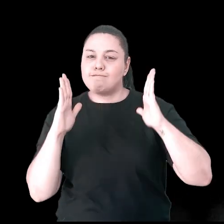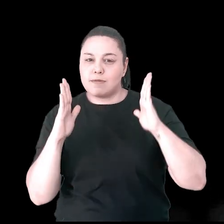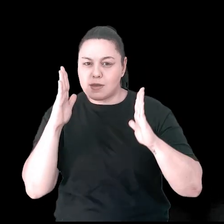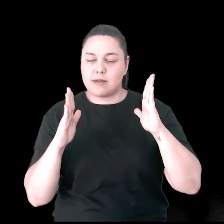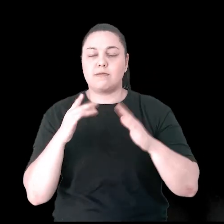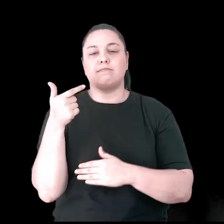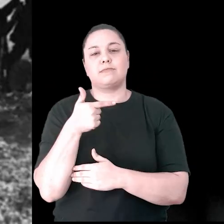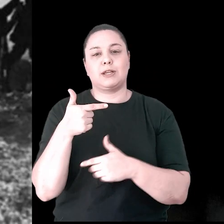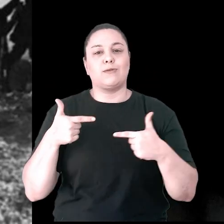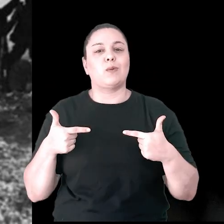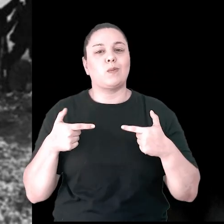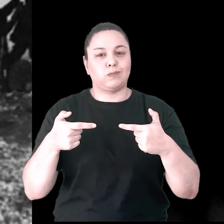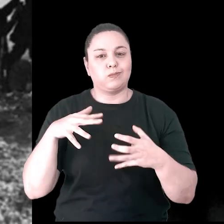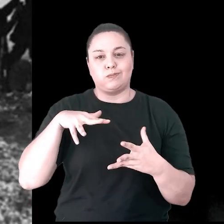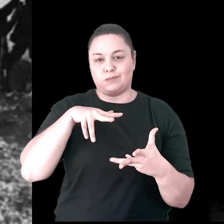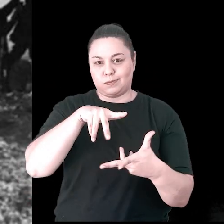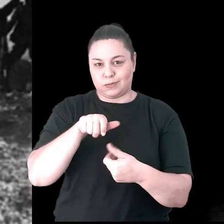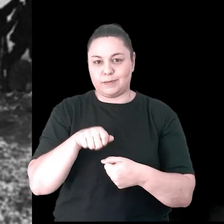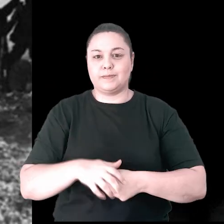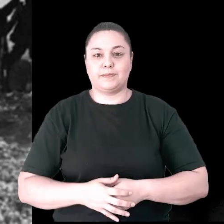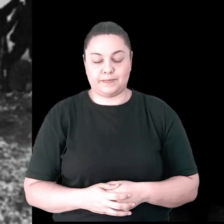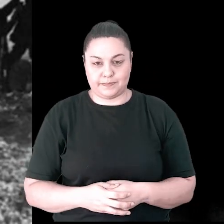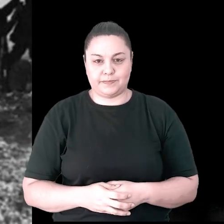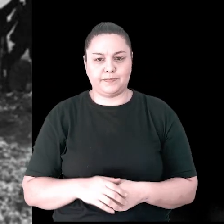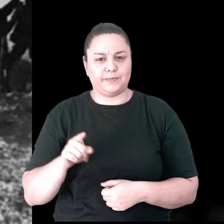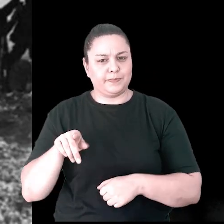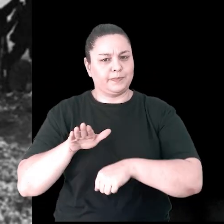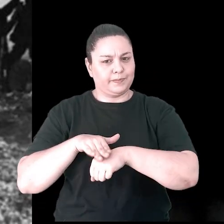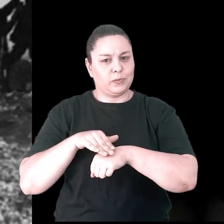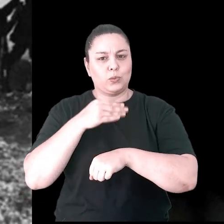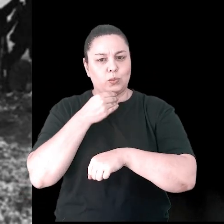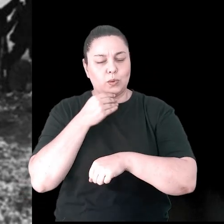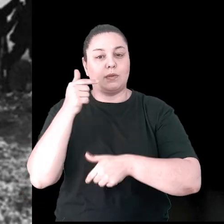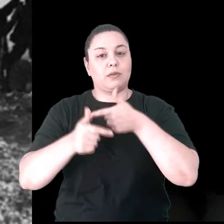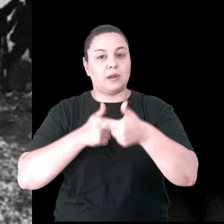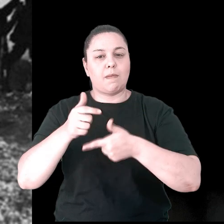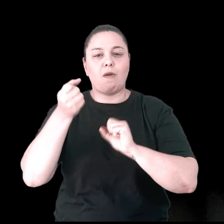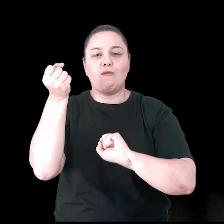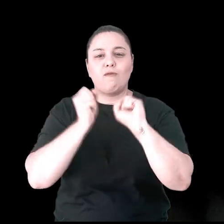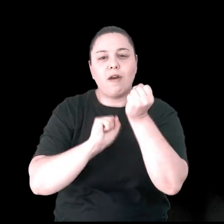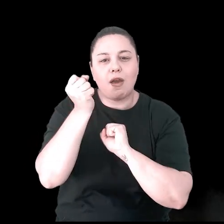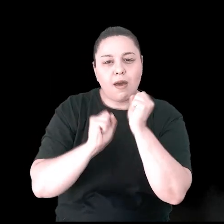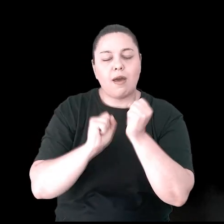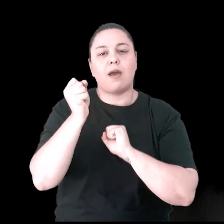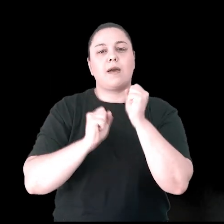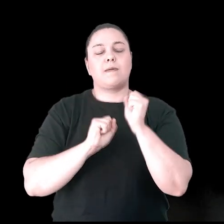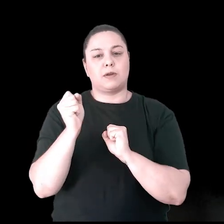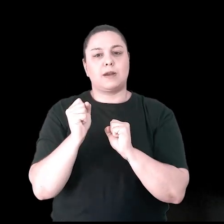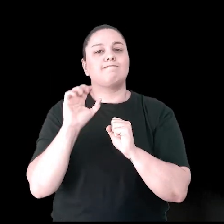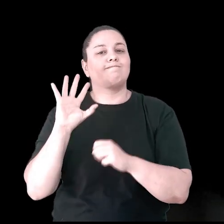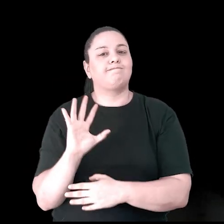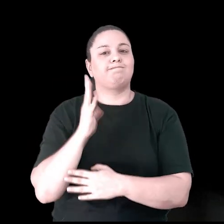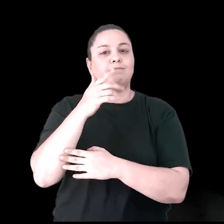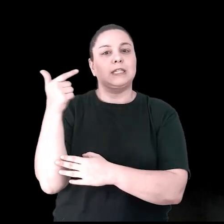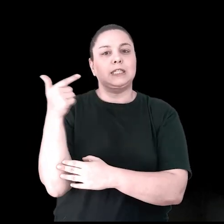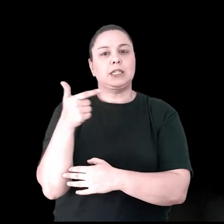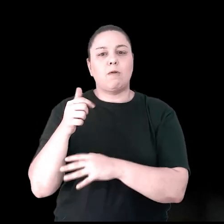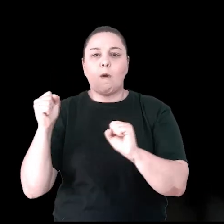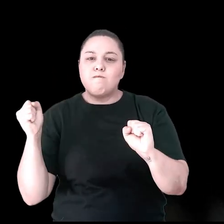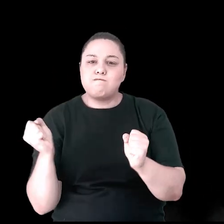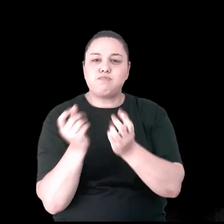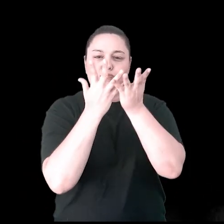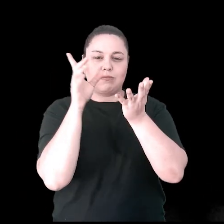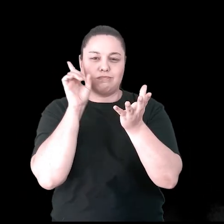auge da militarização durante a Segunda Guerra Mundial. Shimomura trabalhava em uma fábrica de munição quando a segunda